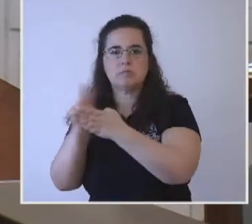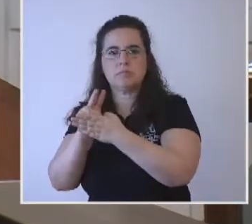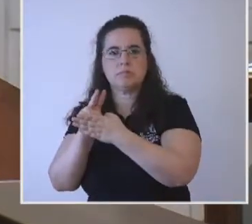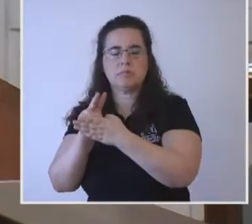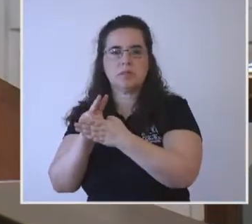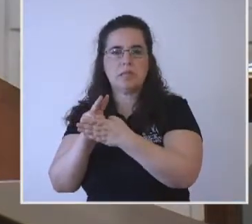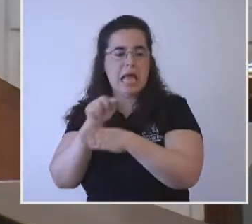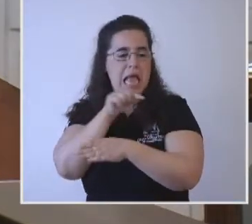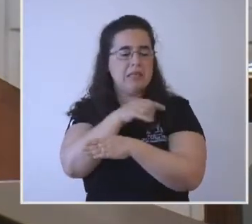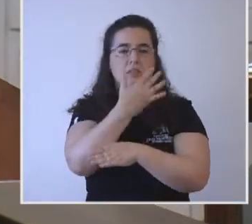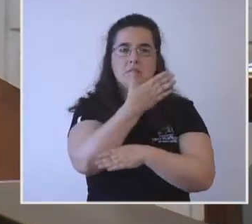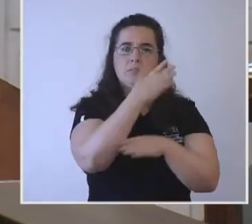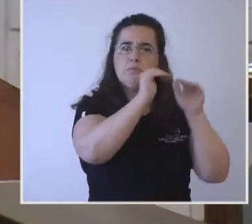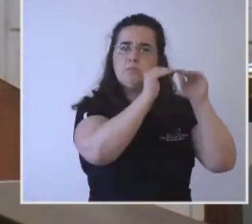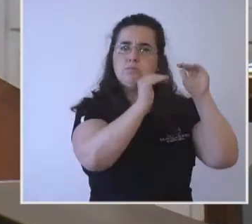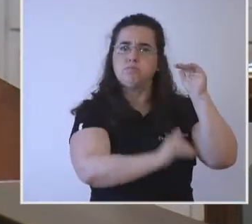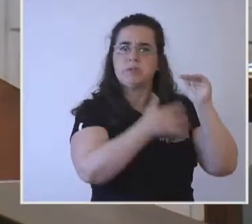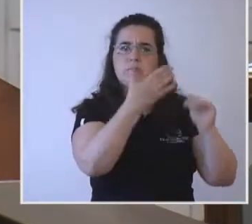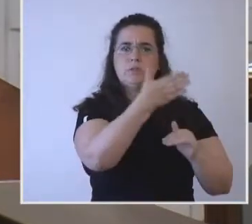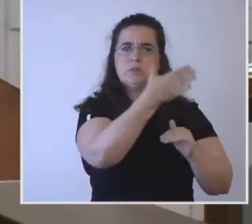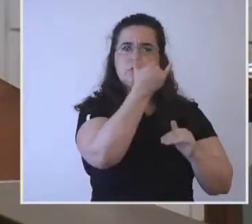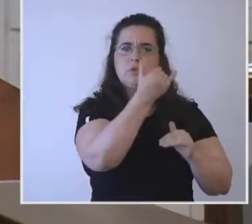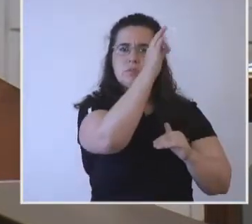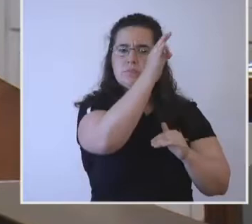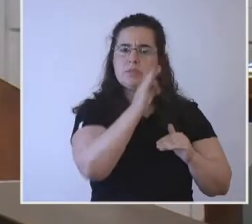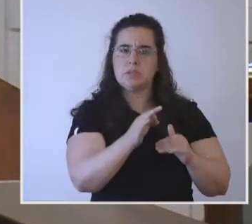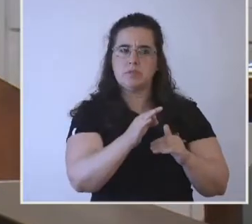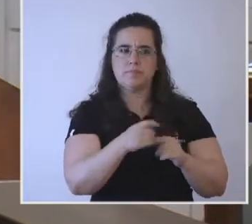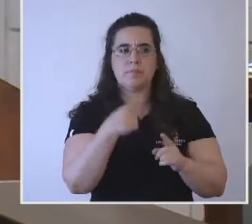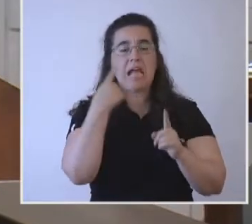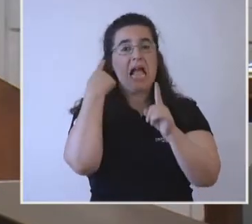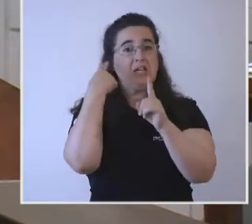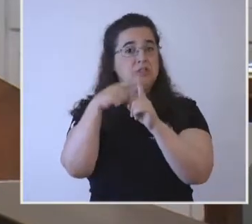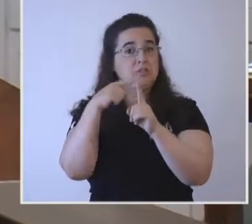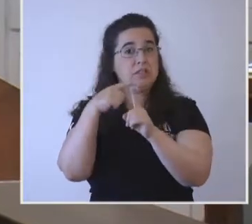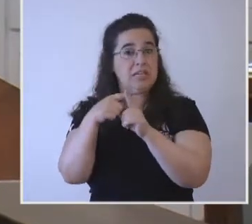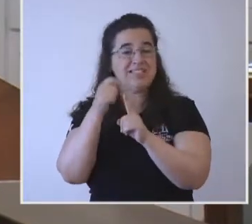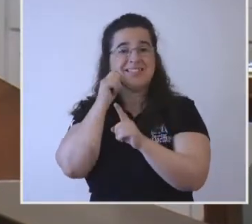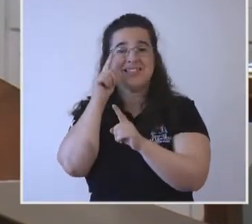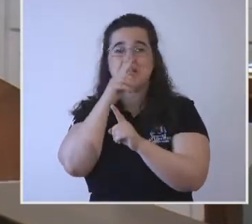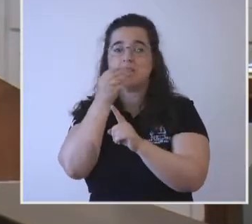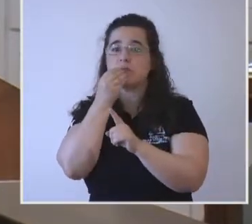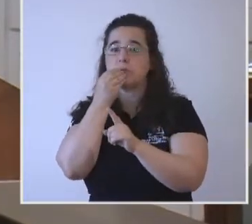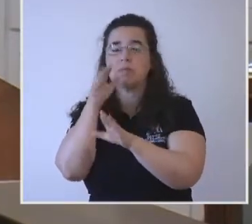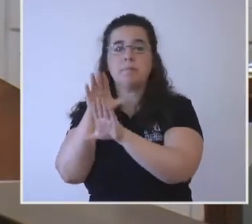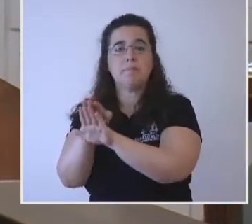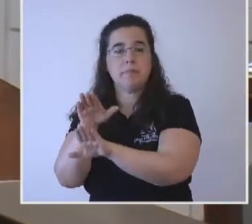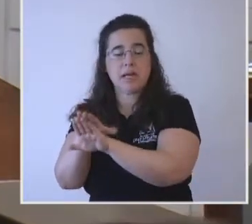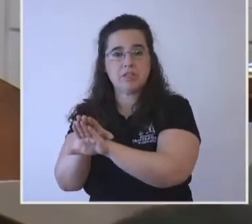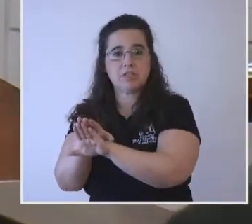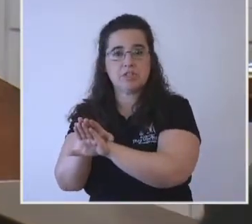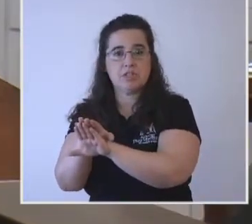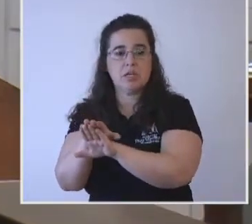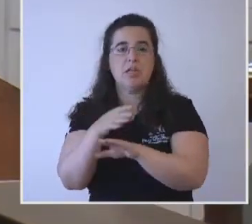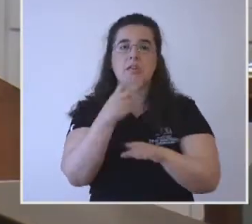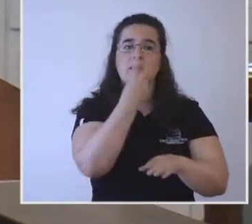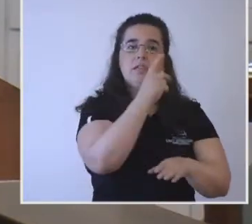de 12%. As vantagens dos que comem peixe e dos vegan são